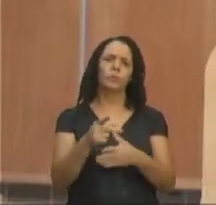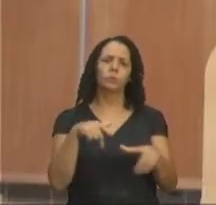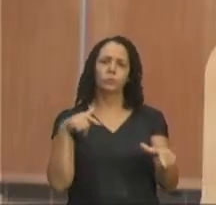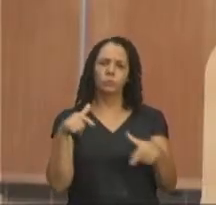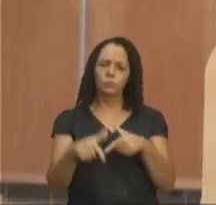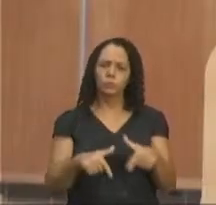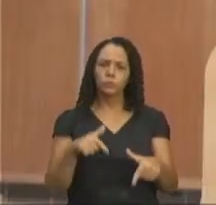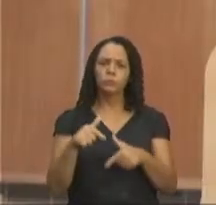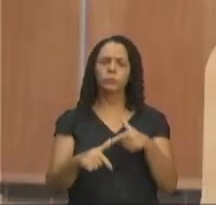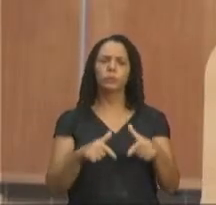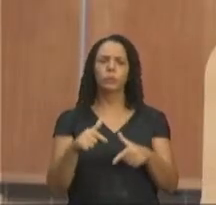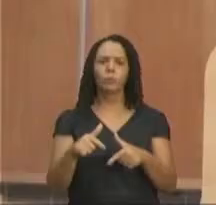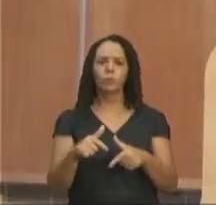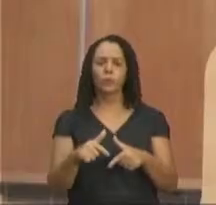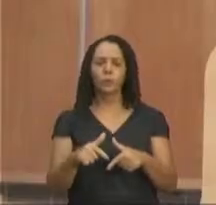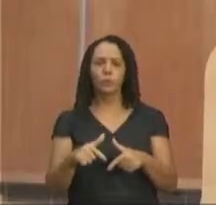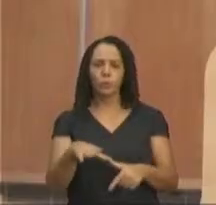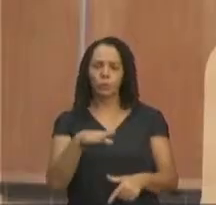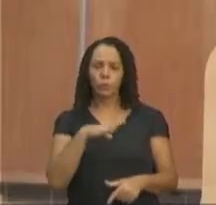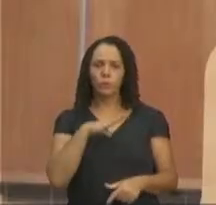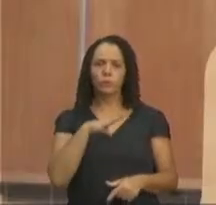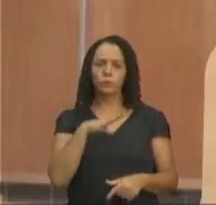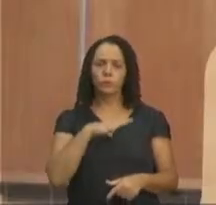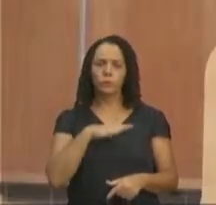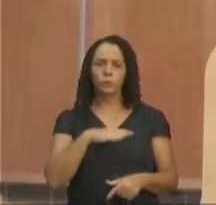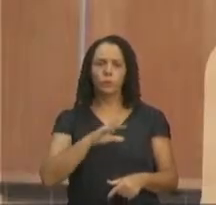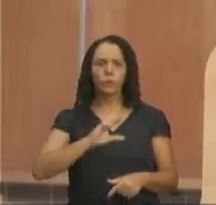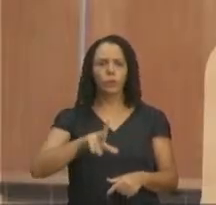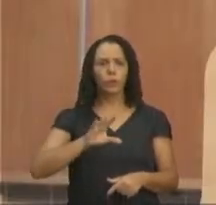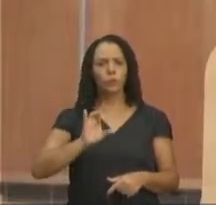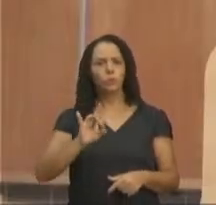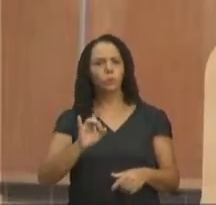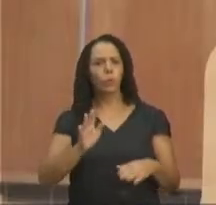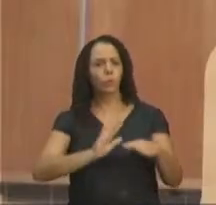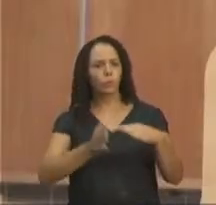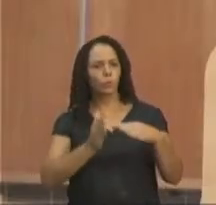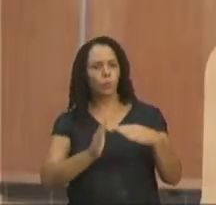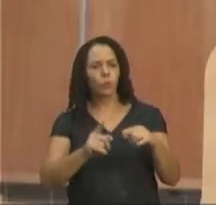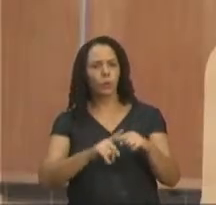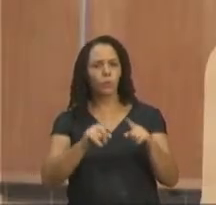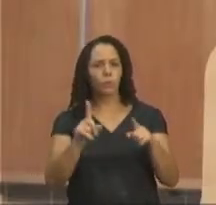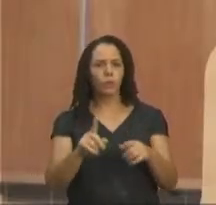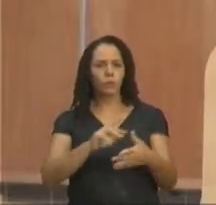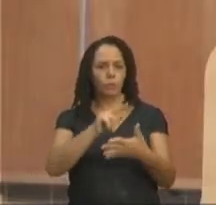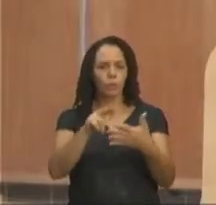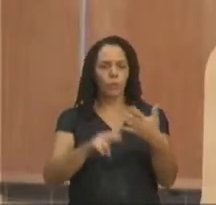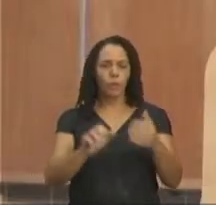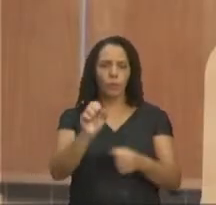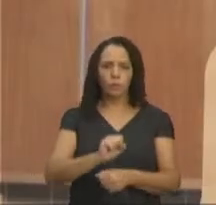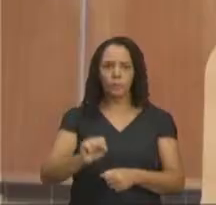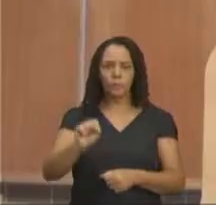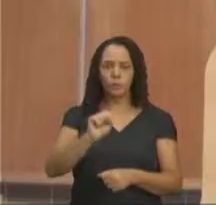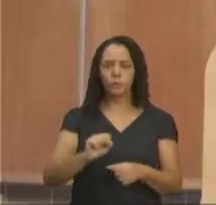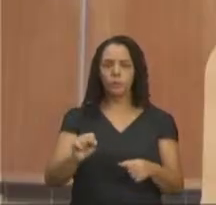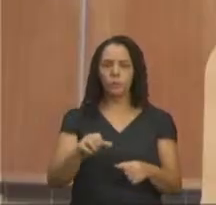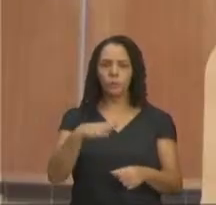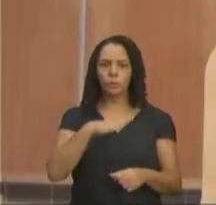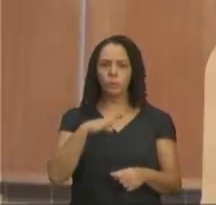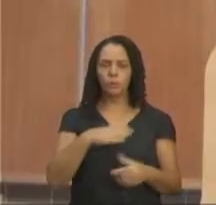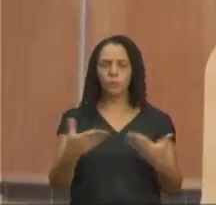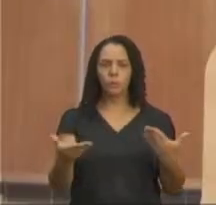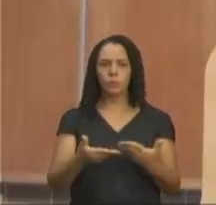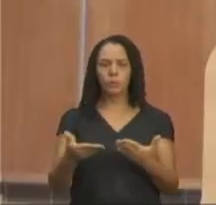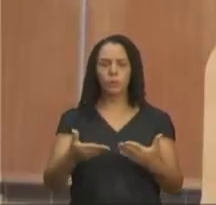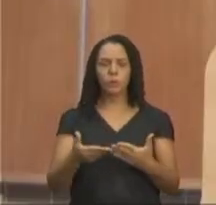esse trabalho, né, aqui na nossa cidade, não só no Paraíso, mas diversas associações aqui na nossa cidade que hoje